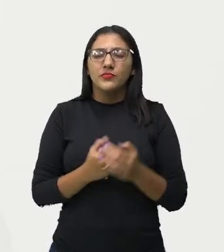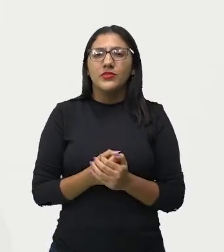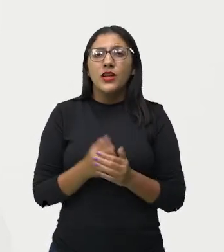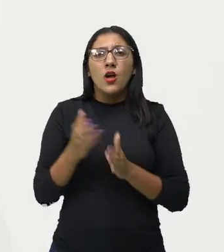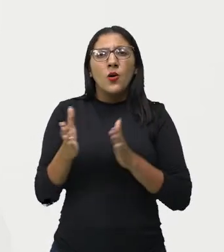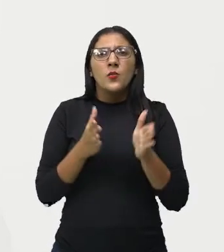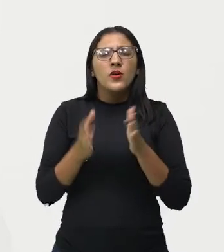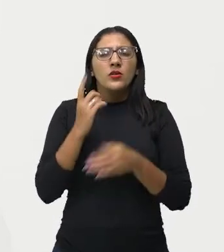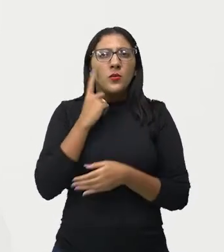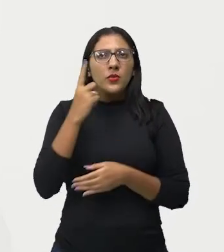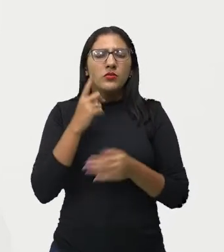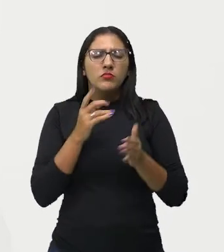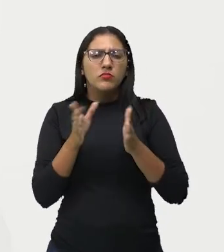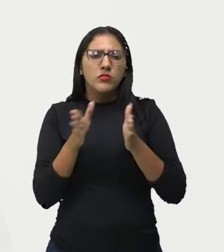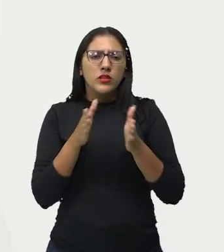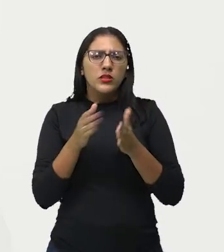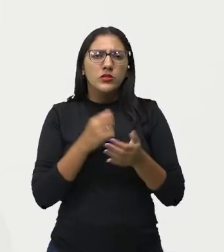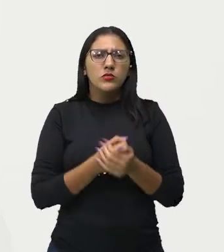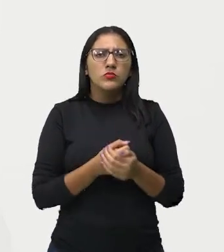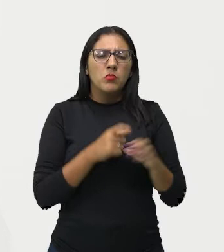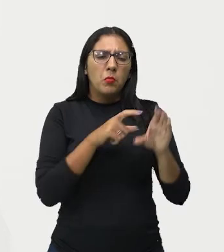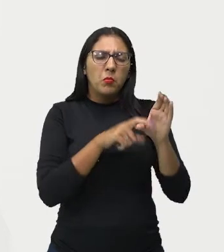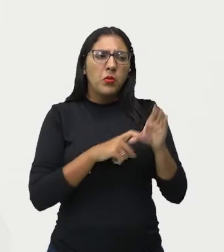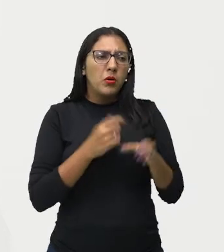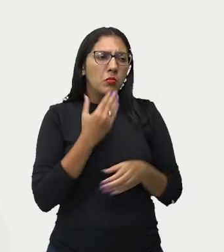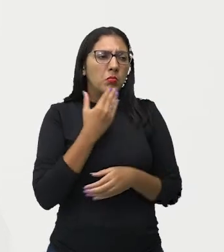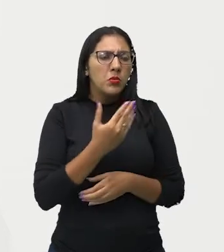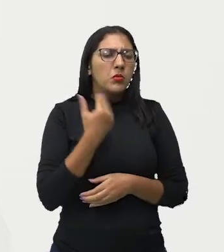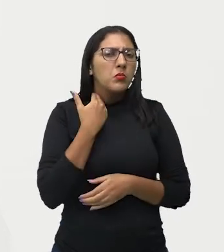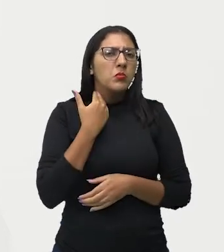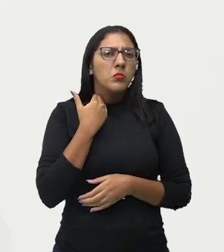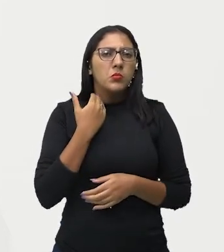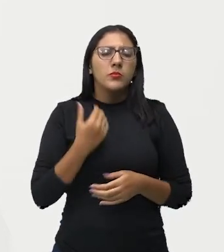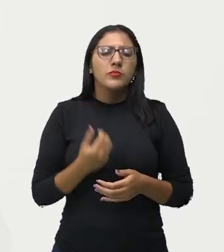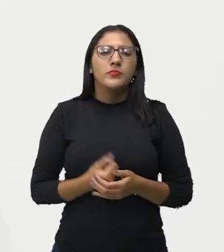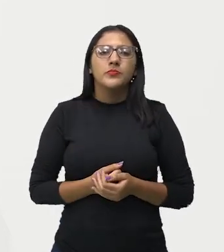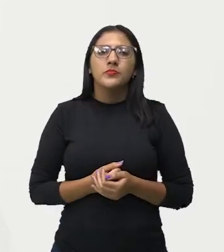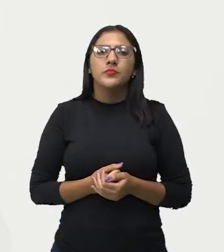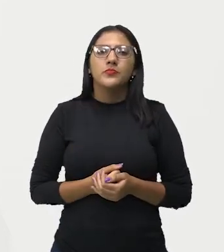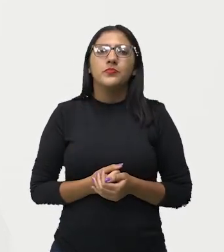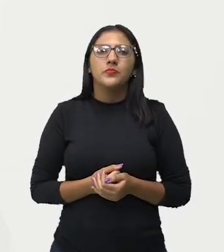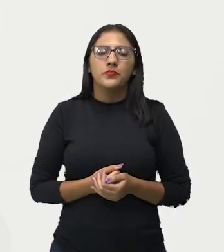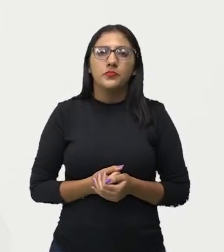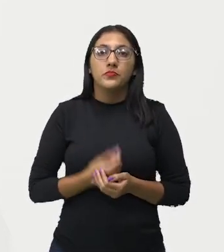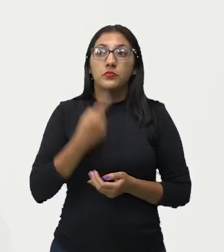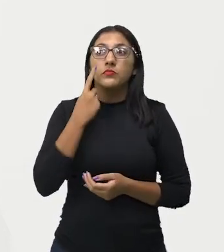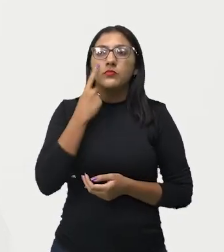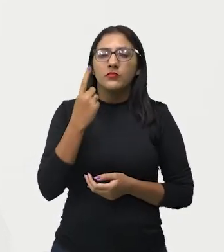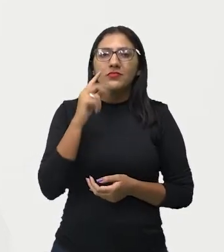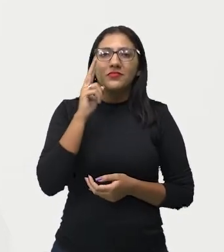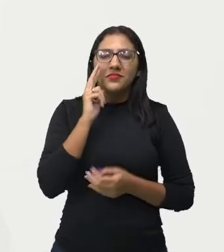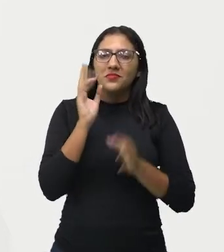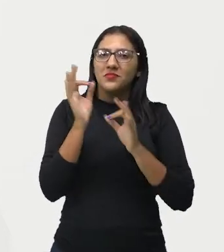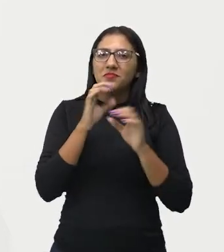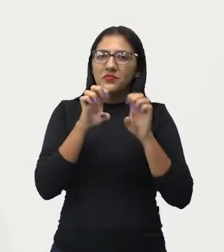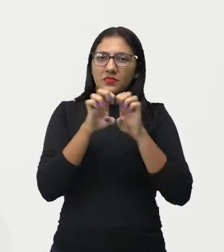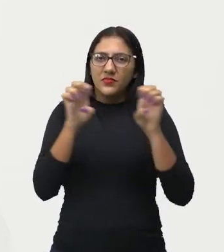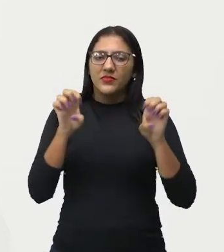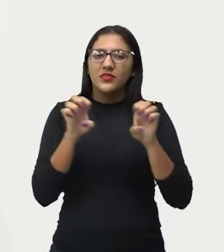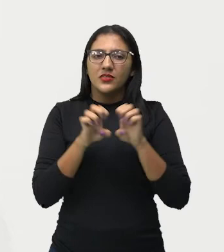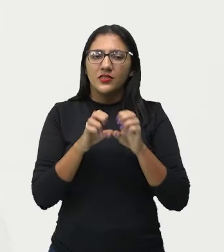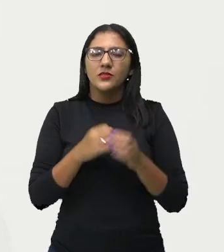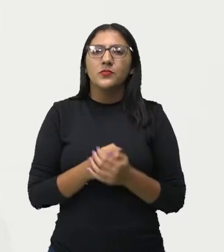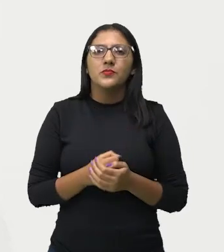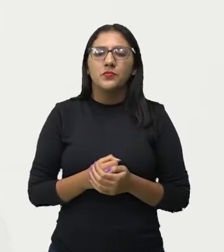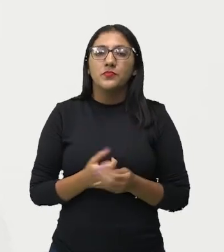você investiu ou você emprestou dinheiro. Agora sim, temos a fórmula, né? Que para calcular os